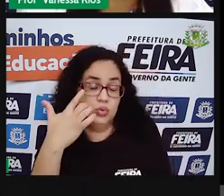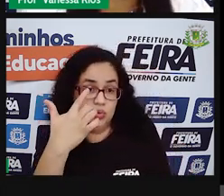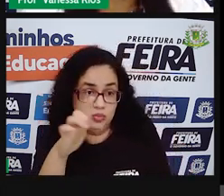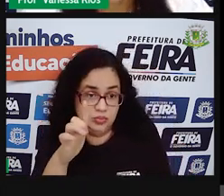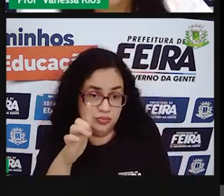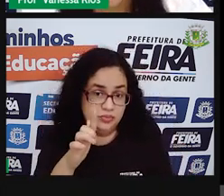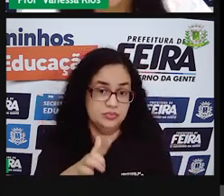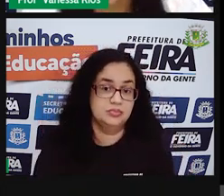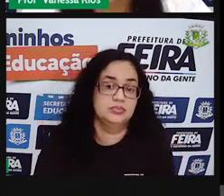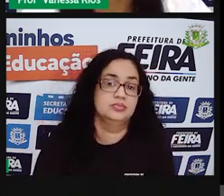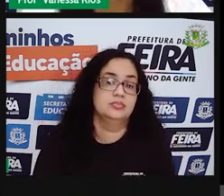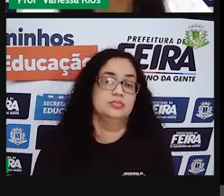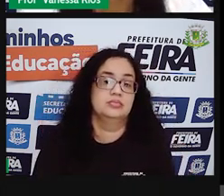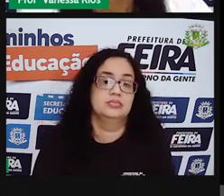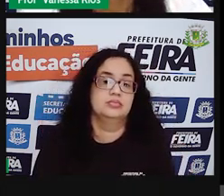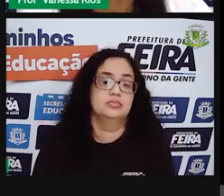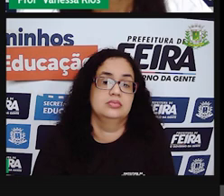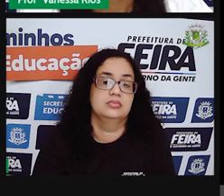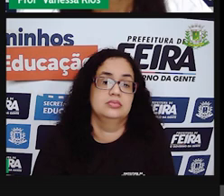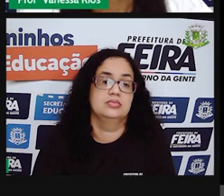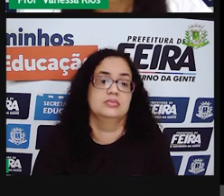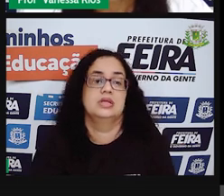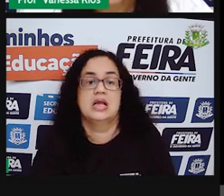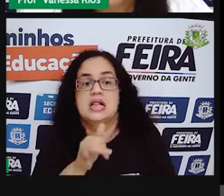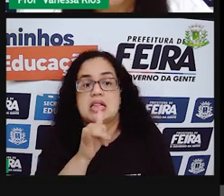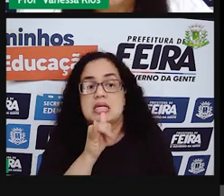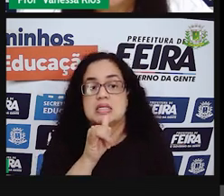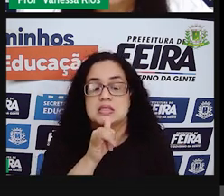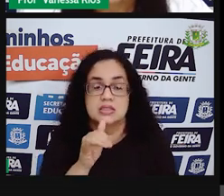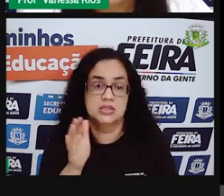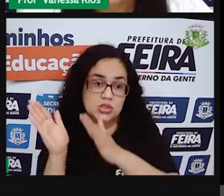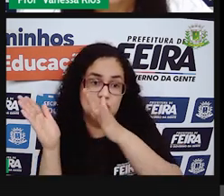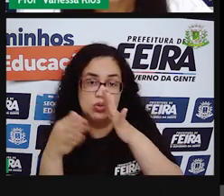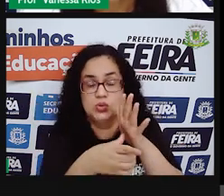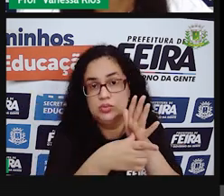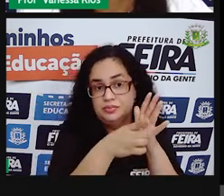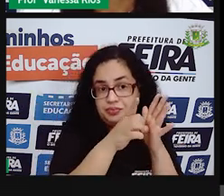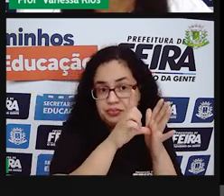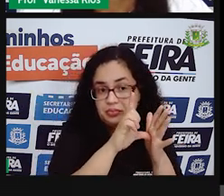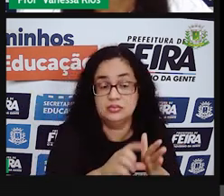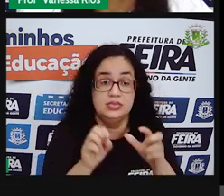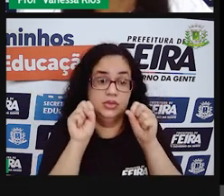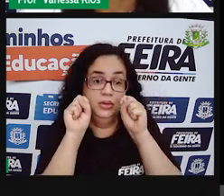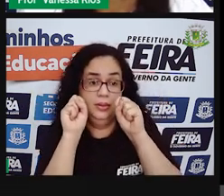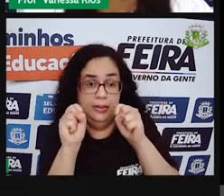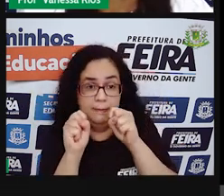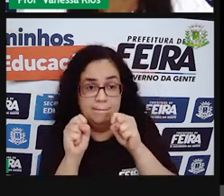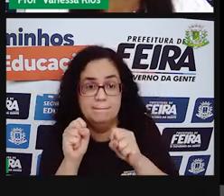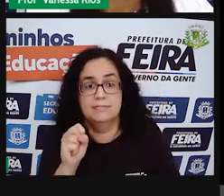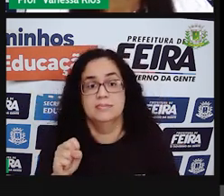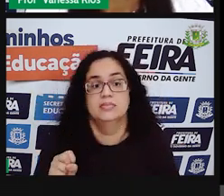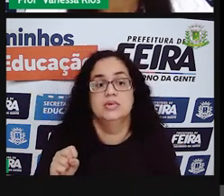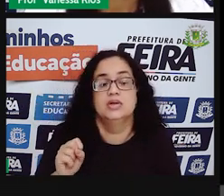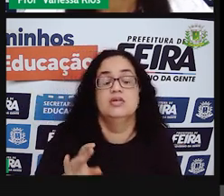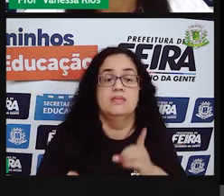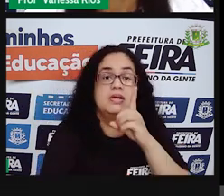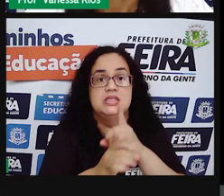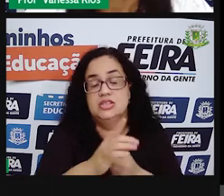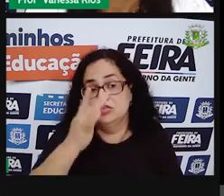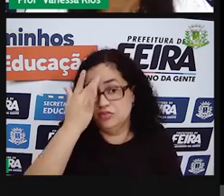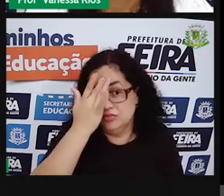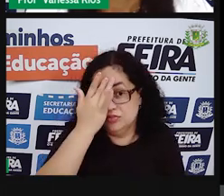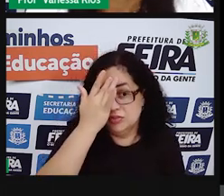para outro de outra forma. Por exemplo, na sequência anterior, vocês podem achar mais